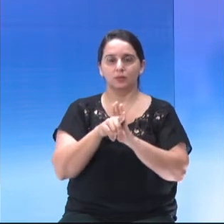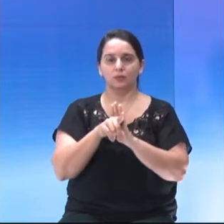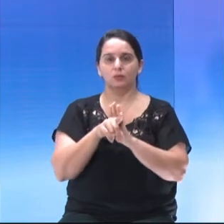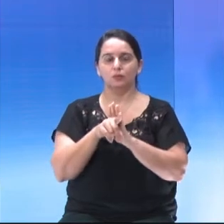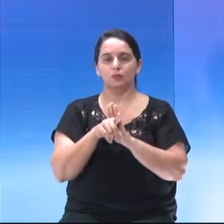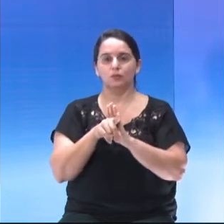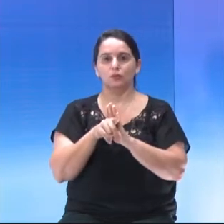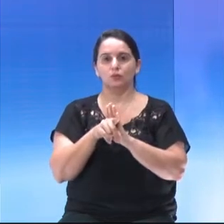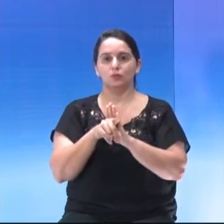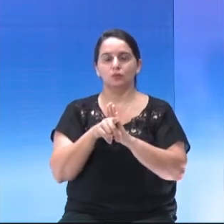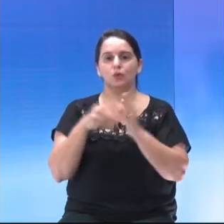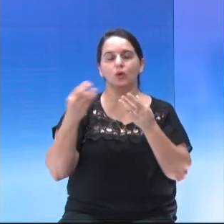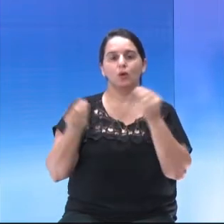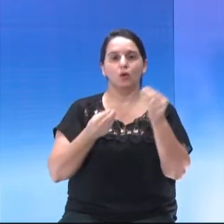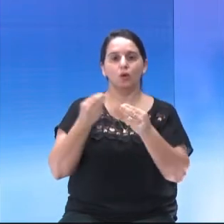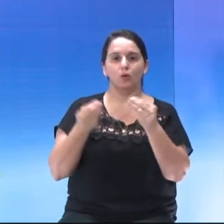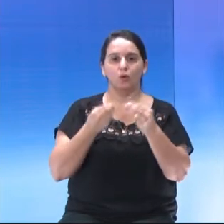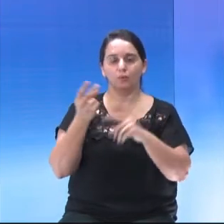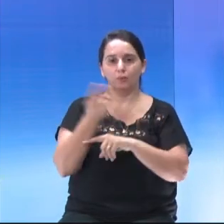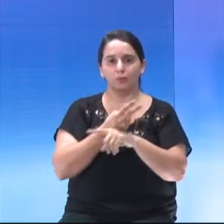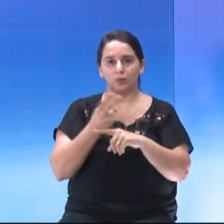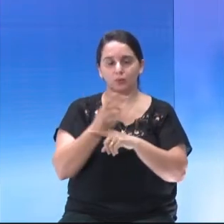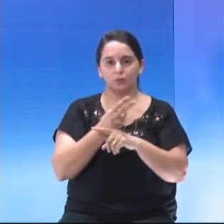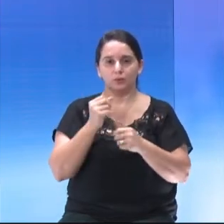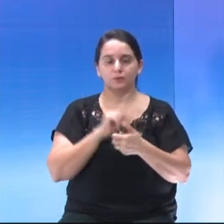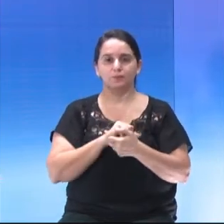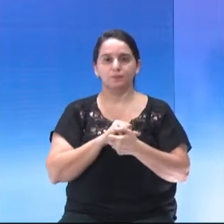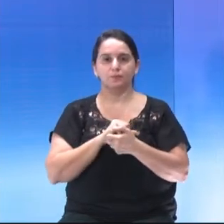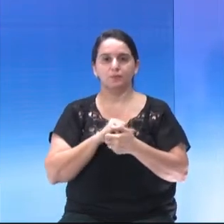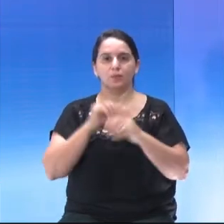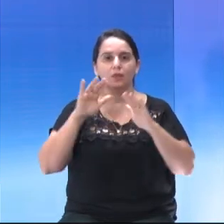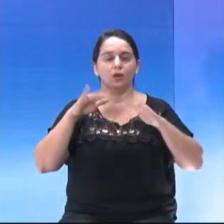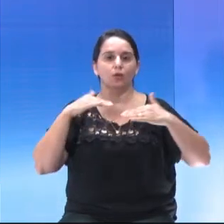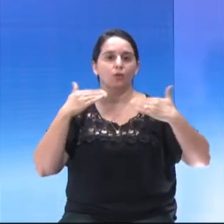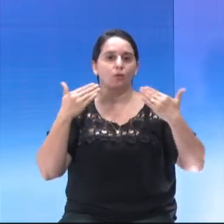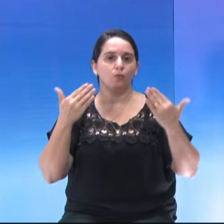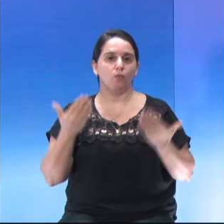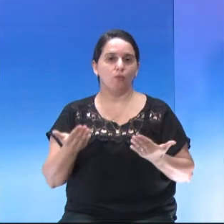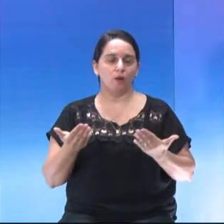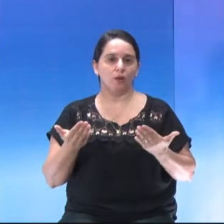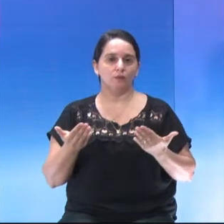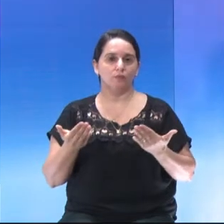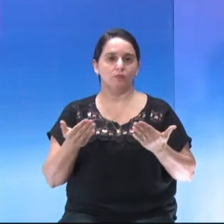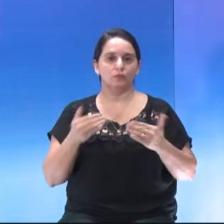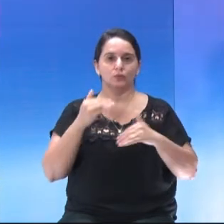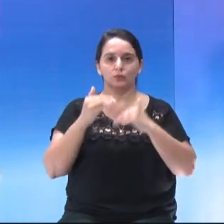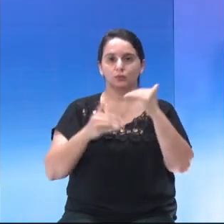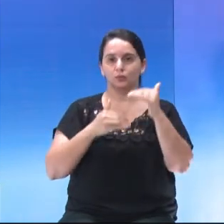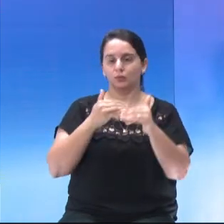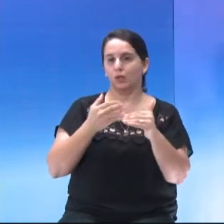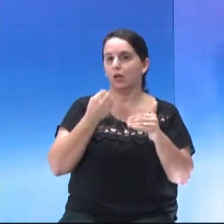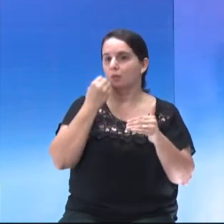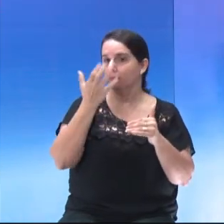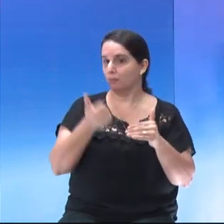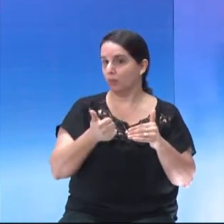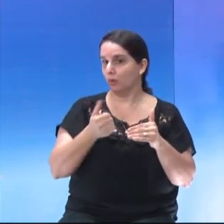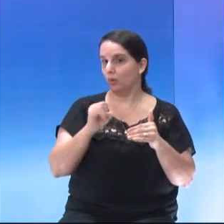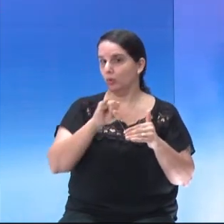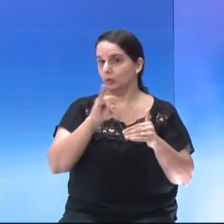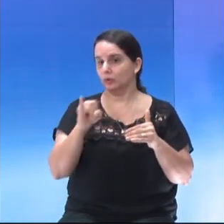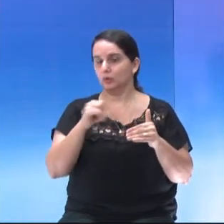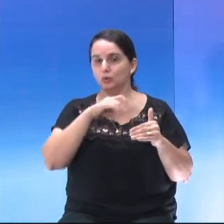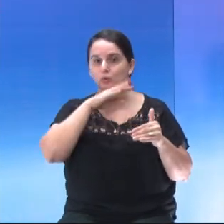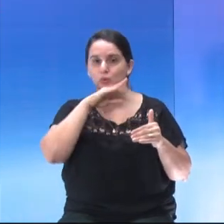questionamento do enunciado da questão busca. Qual que se o processo é vantajoso ou